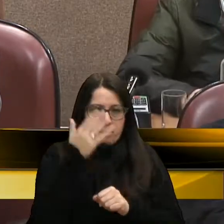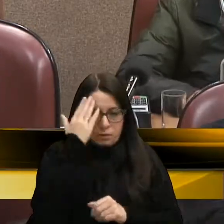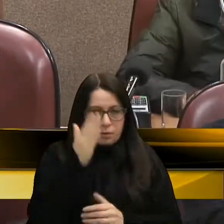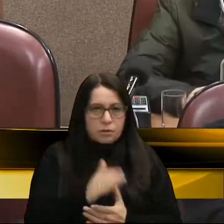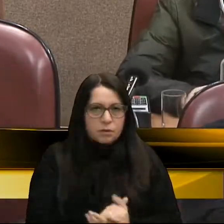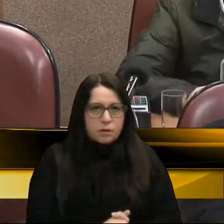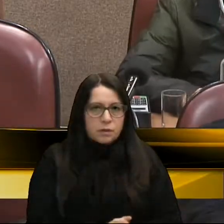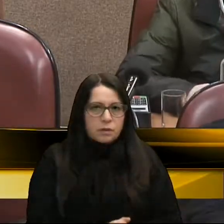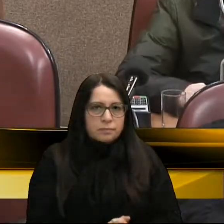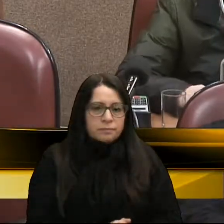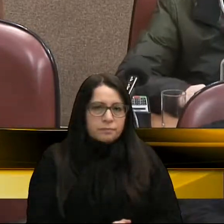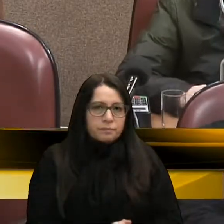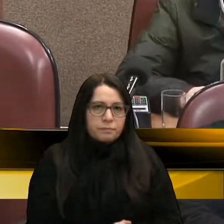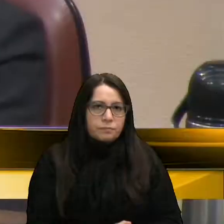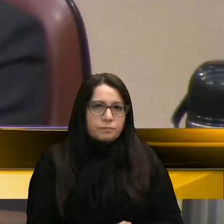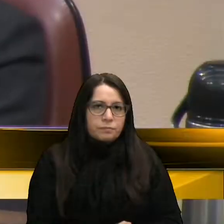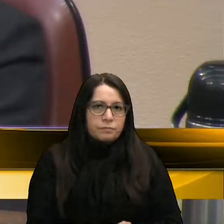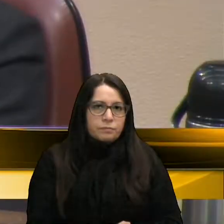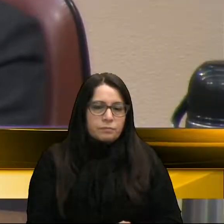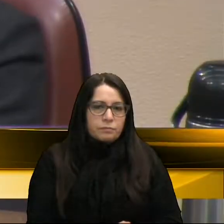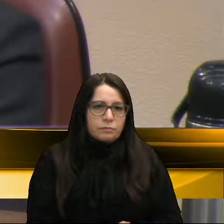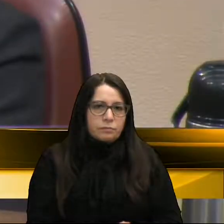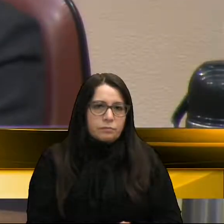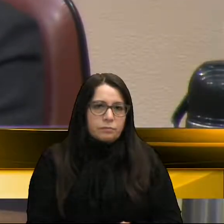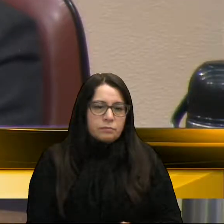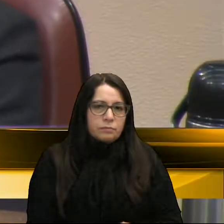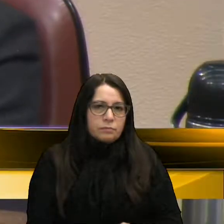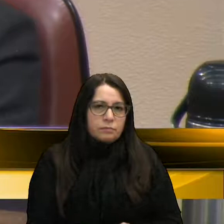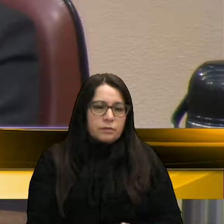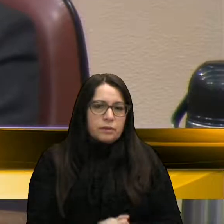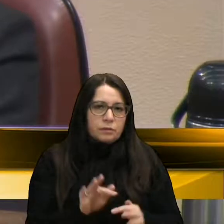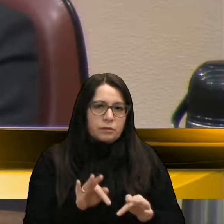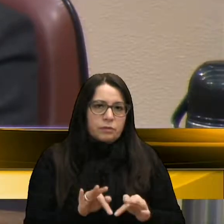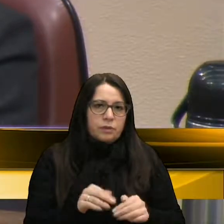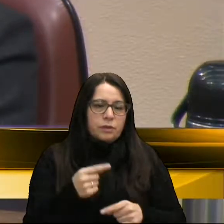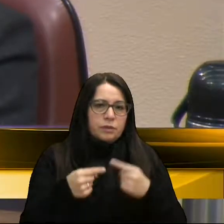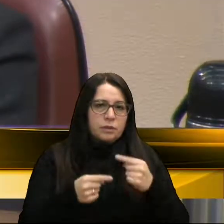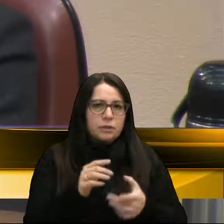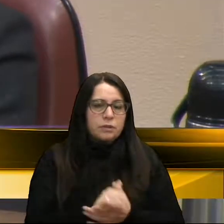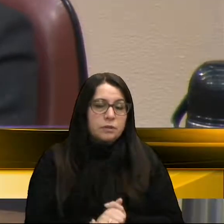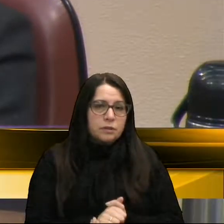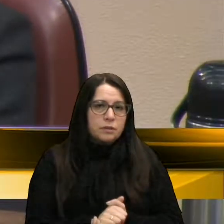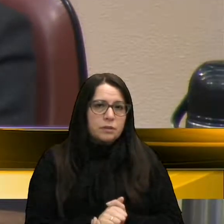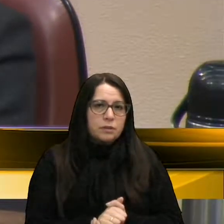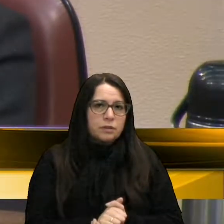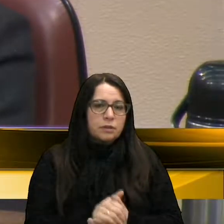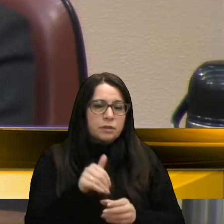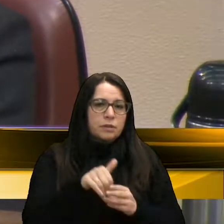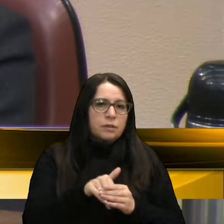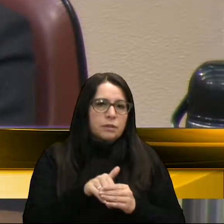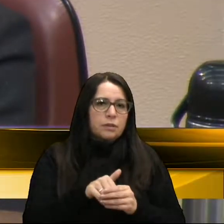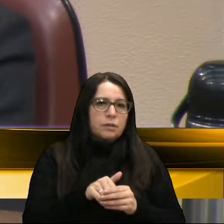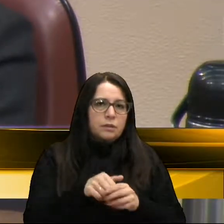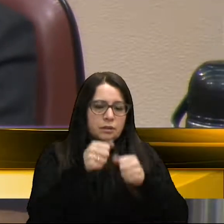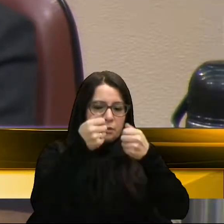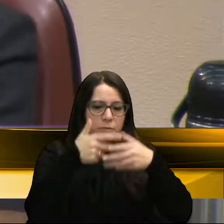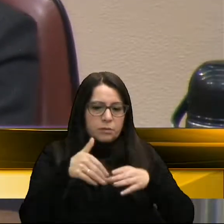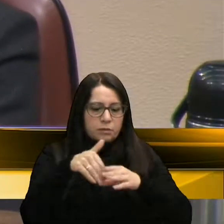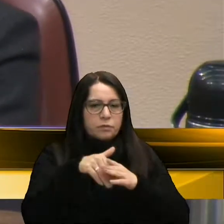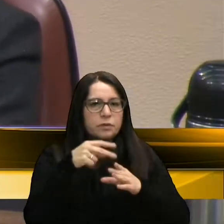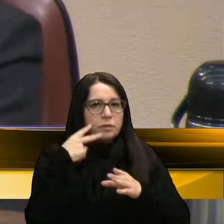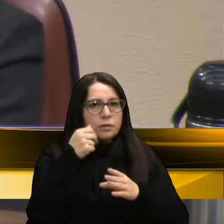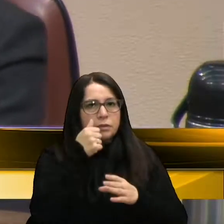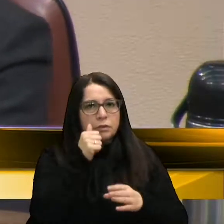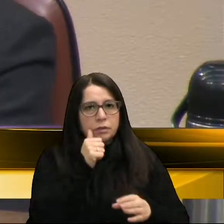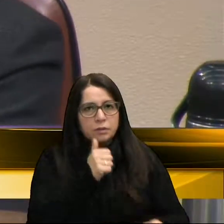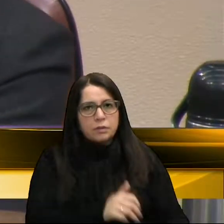obrigado. Para declarar o voto. Encerrada a discussão, em votação, para declarar o voto,